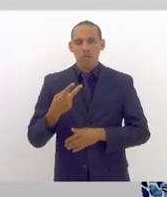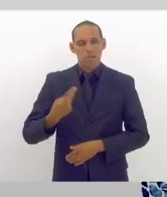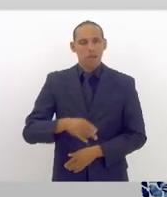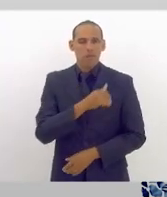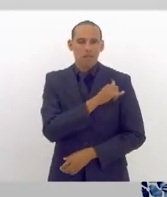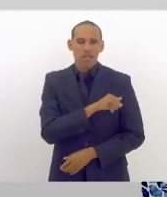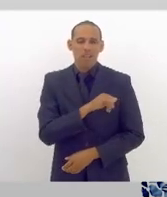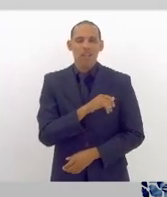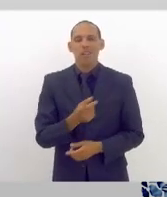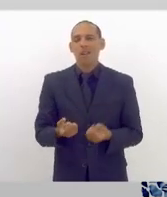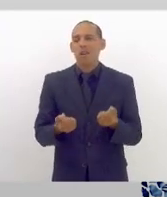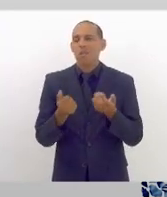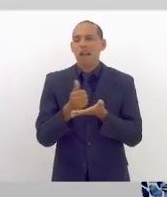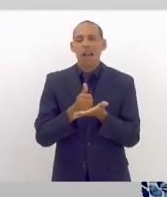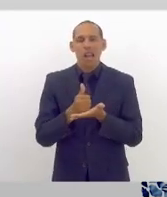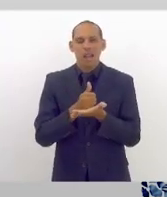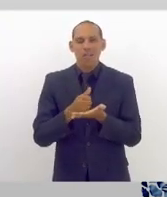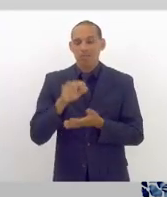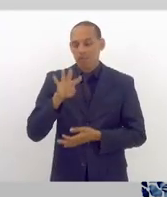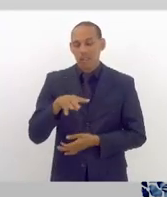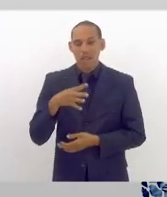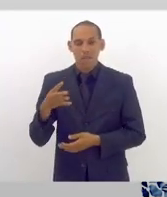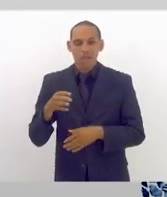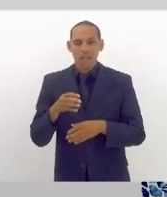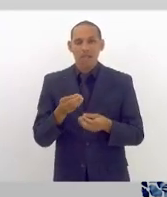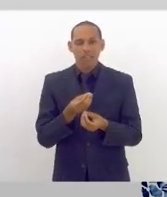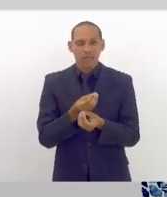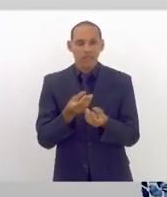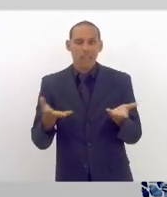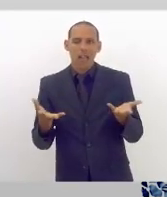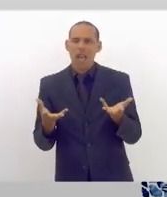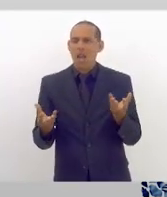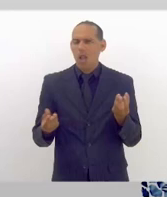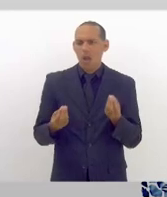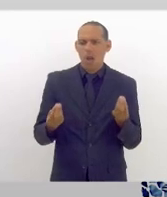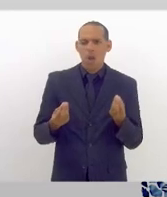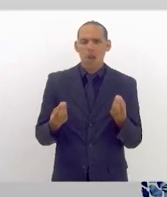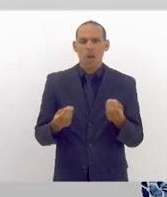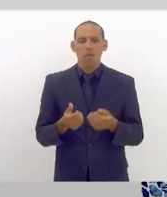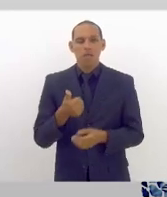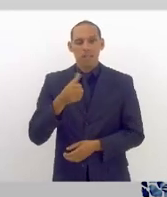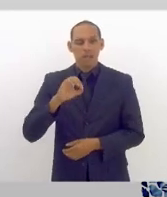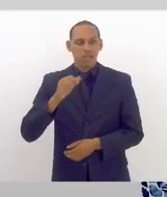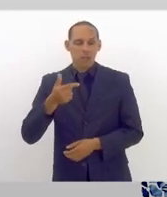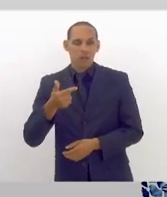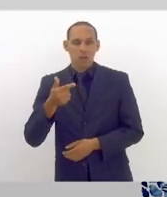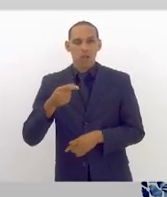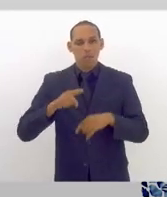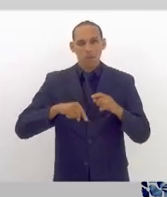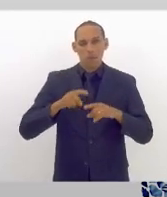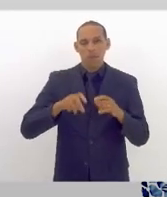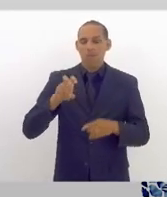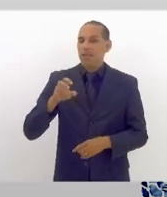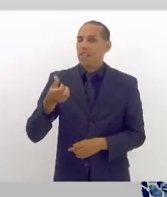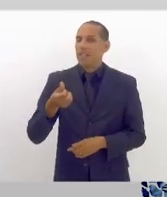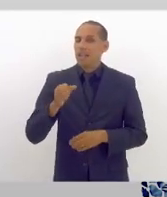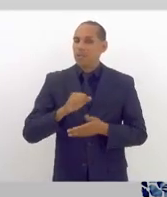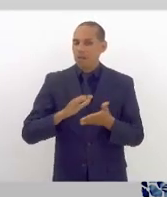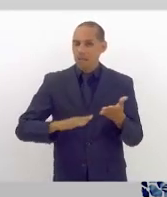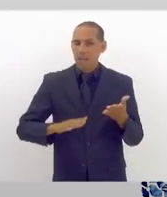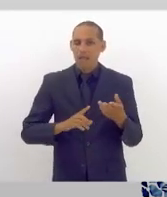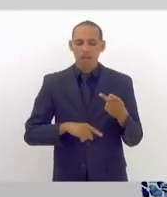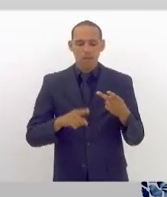de passagem serão disponibilizadas nos seguintes níveis de agregação 102 produtos e 56